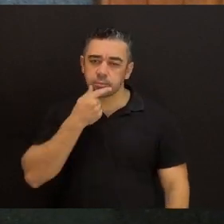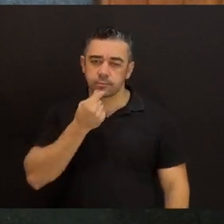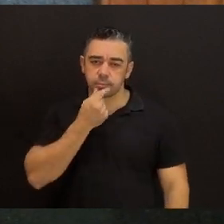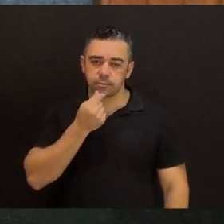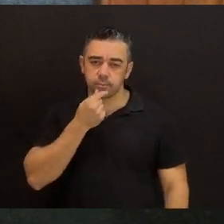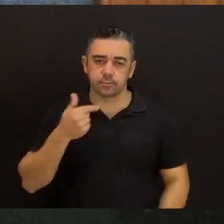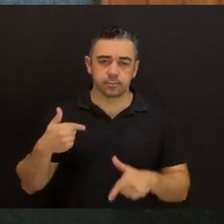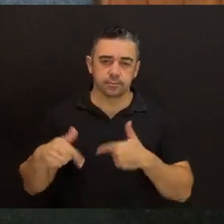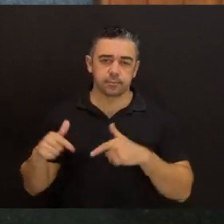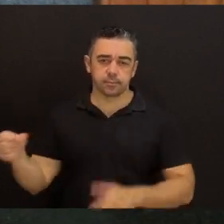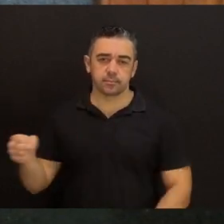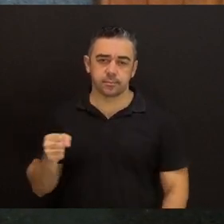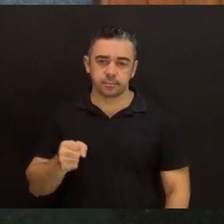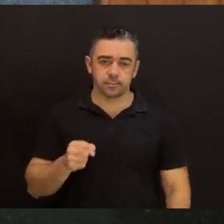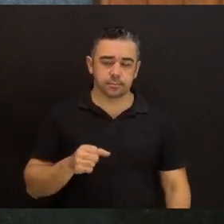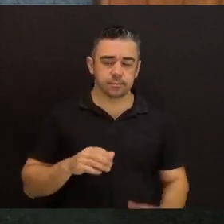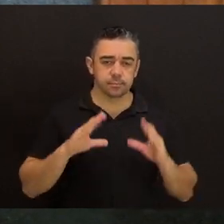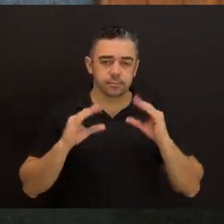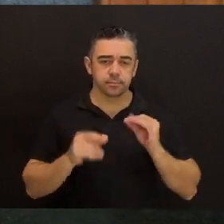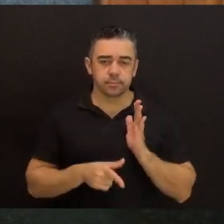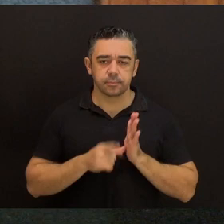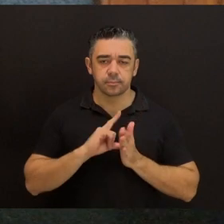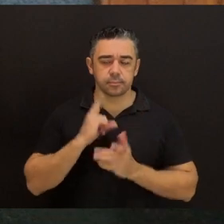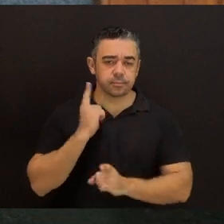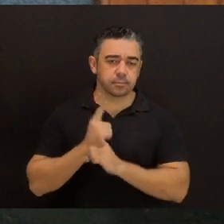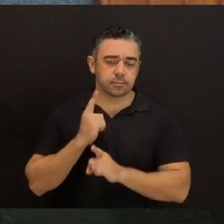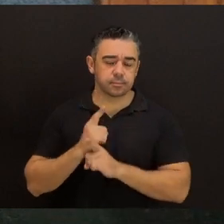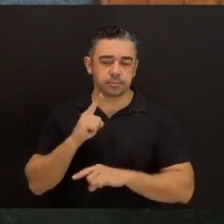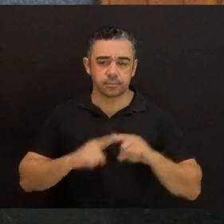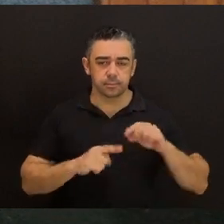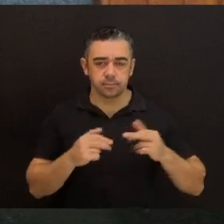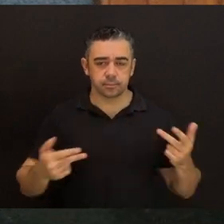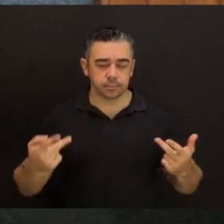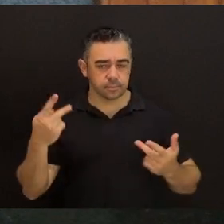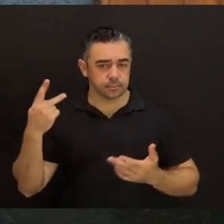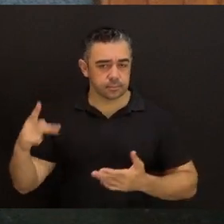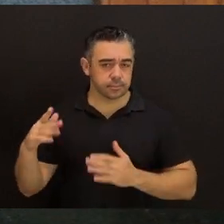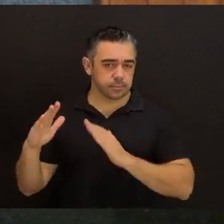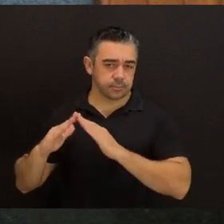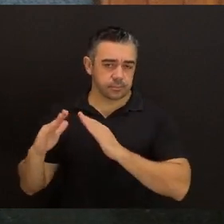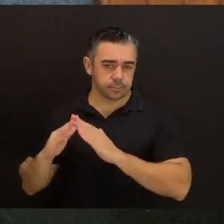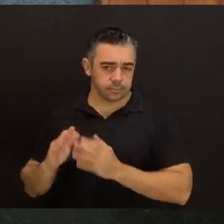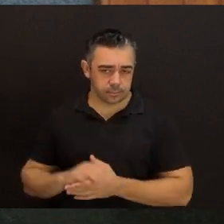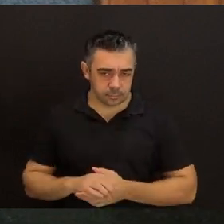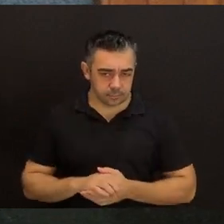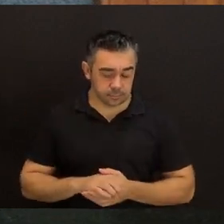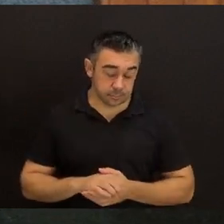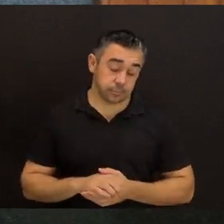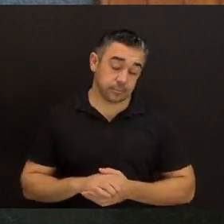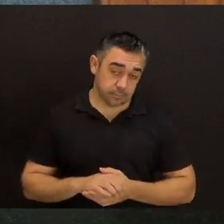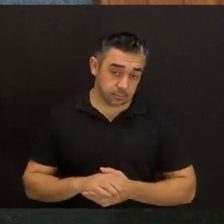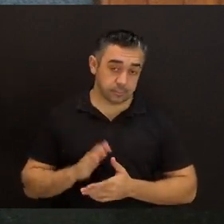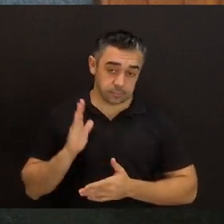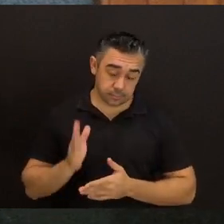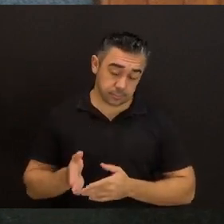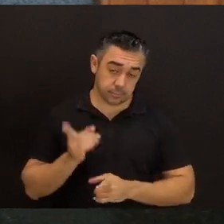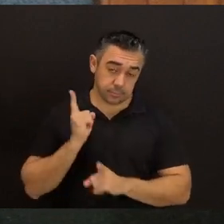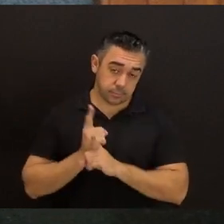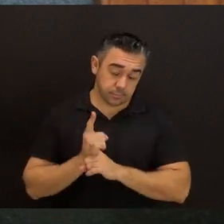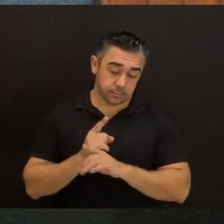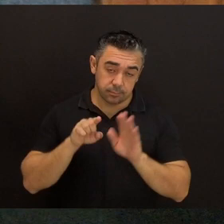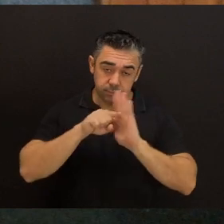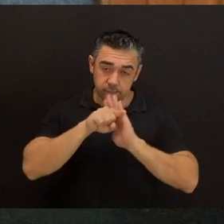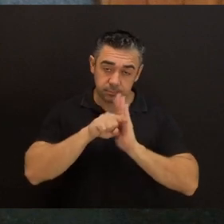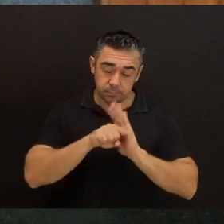servidor convencionado na noite anterior nós encontramos na casa deles objetos fortalecendo aqui todos os indícios Que Nós já tínhamos